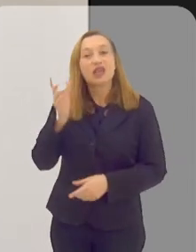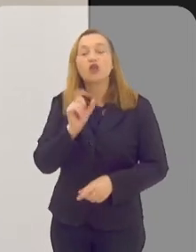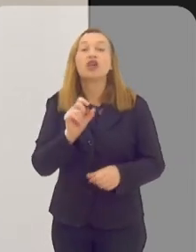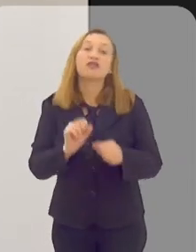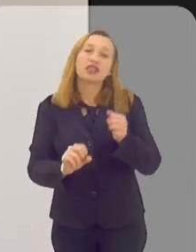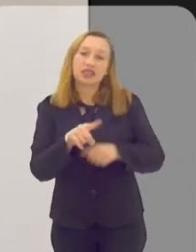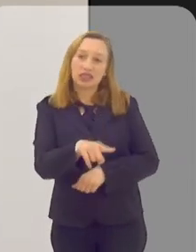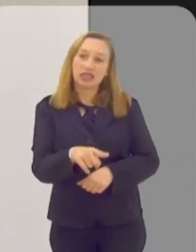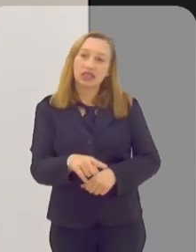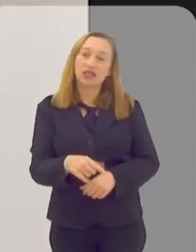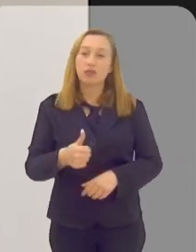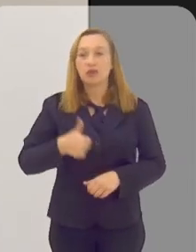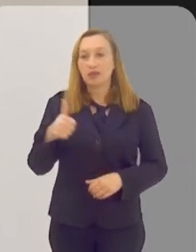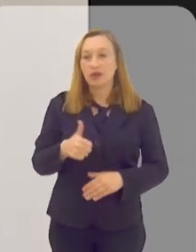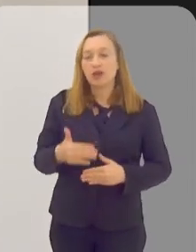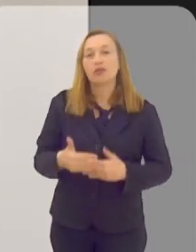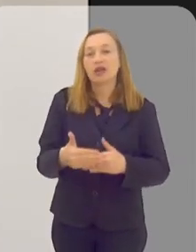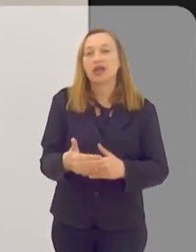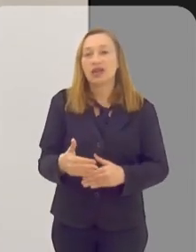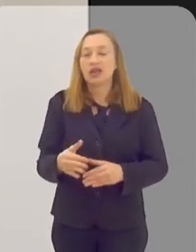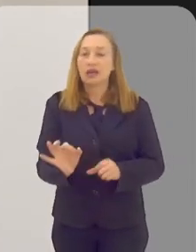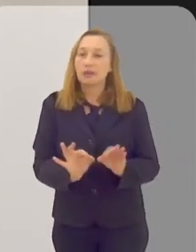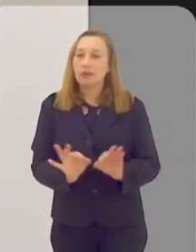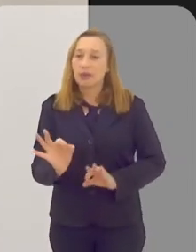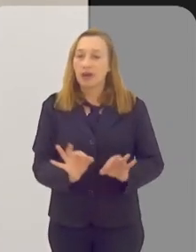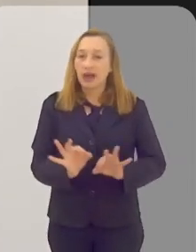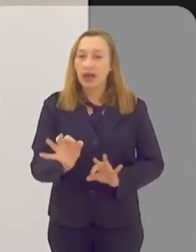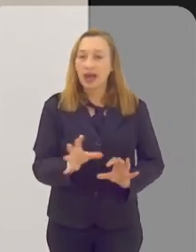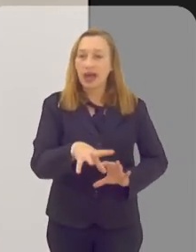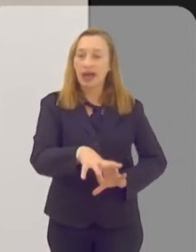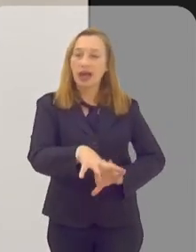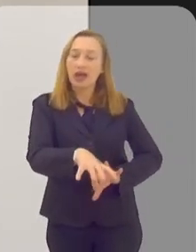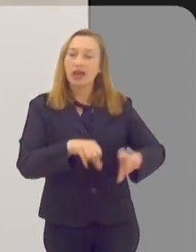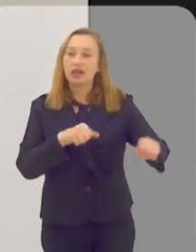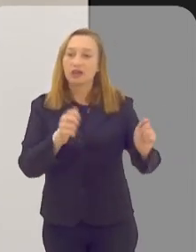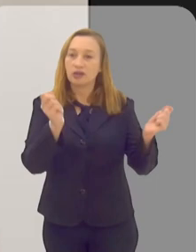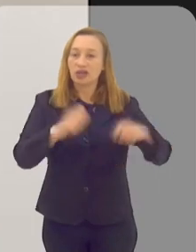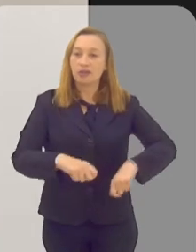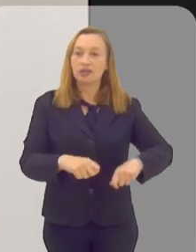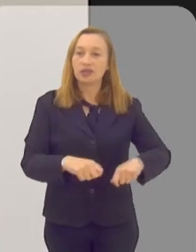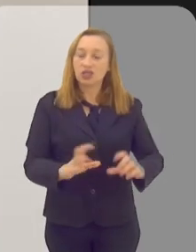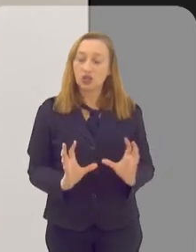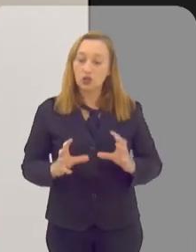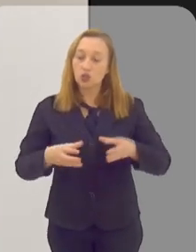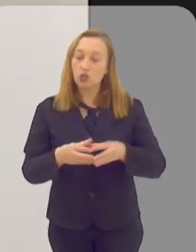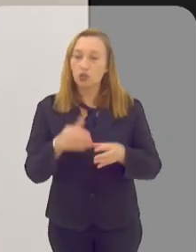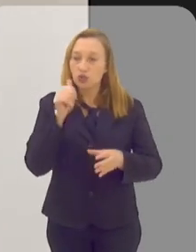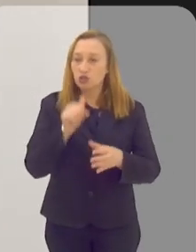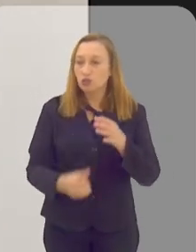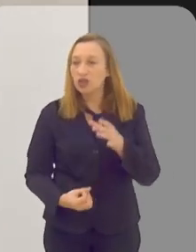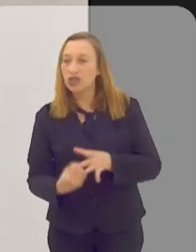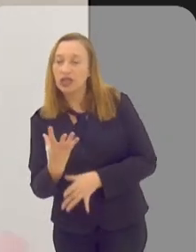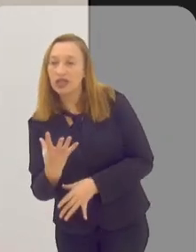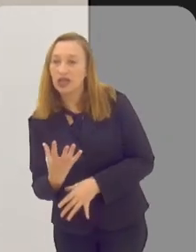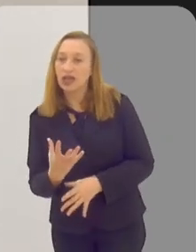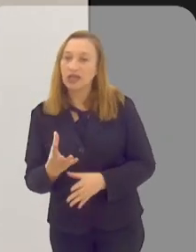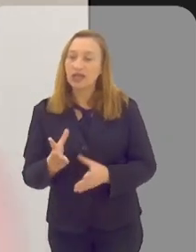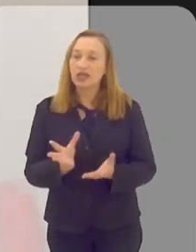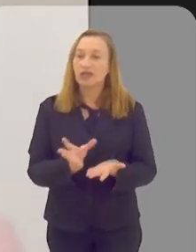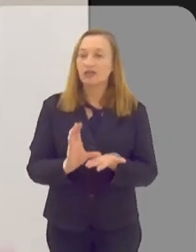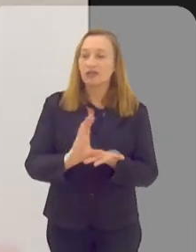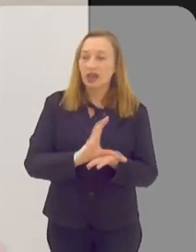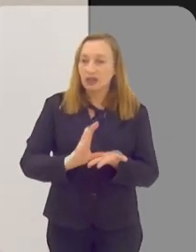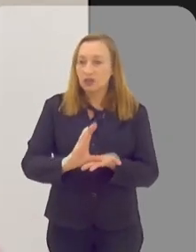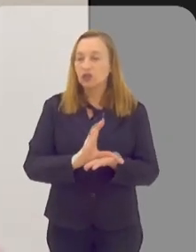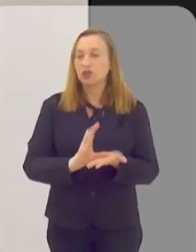mulher tem que entender o que ela está fazendo ali. Então, o primeiro passo é a gente montar essa capacitação e montar essa rede de mulheres que vão